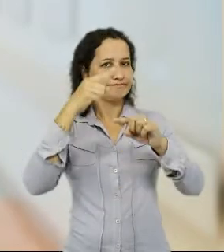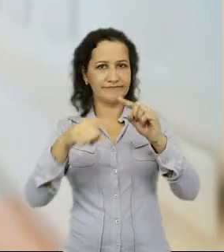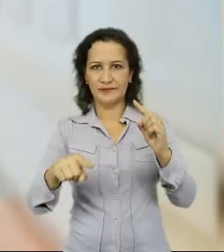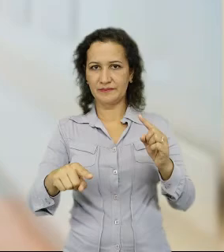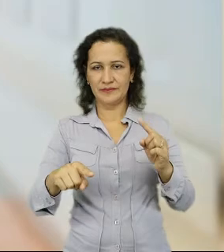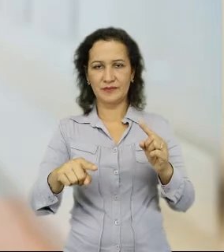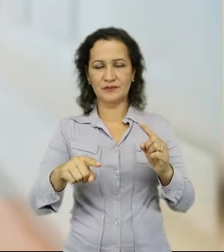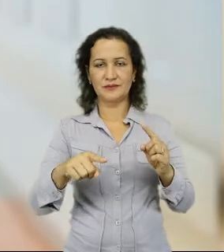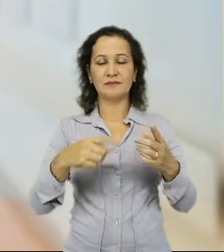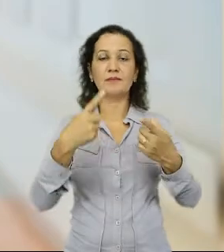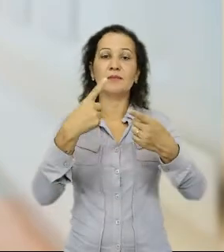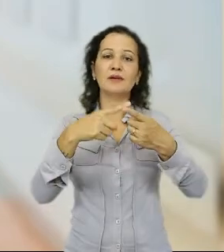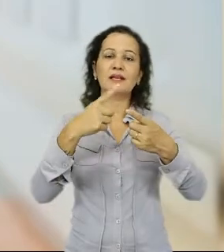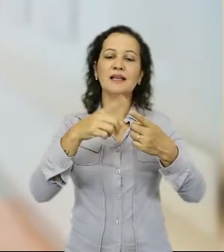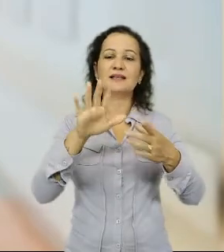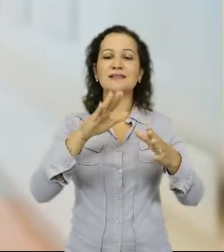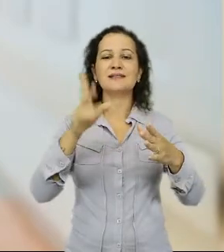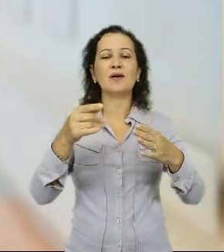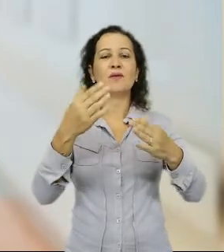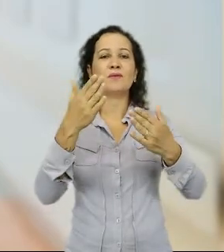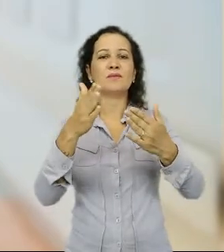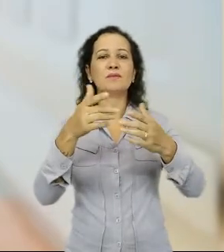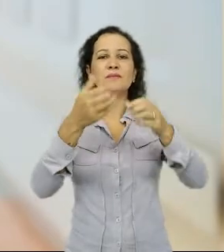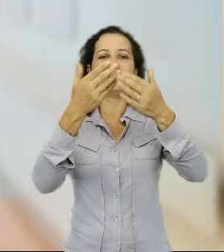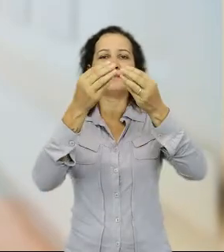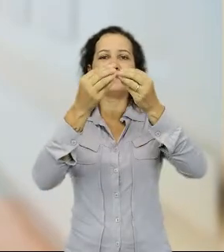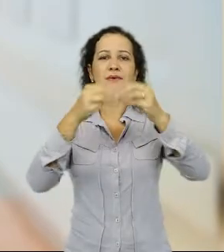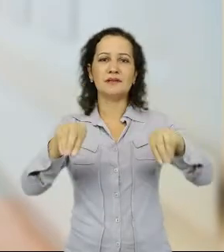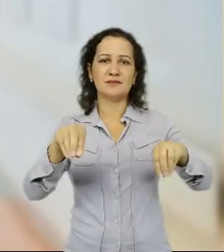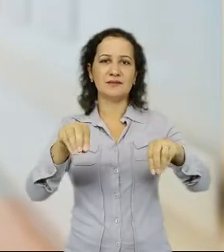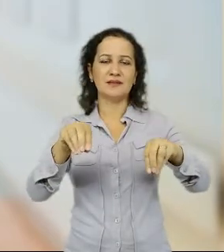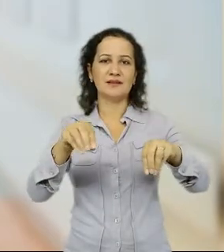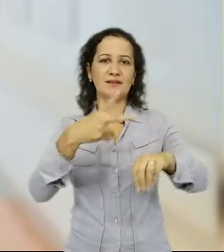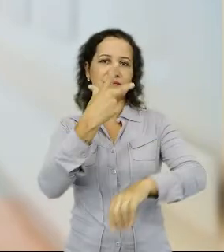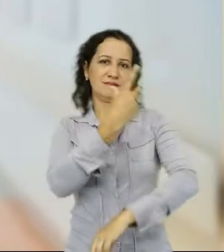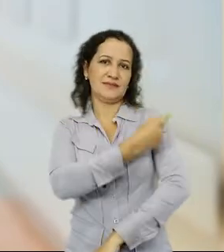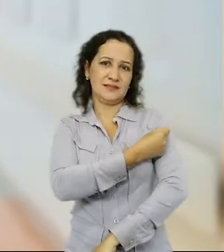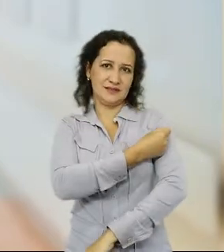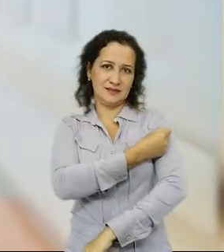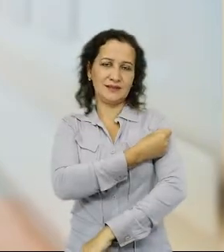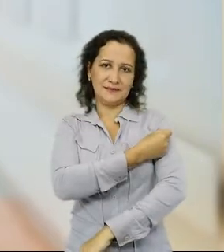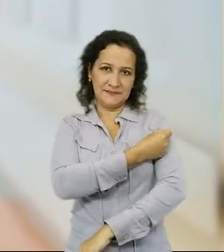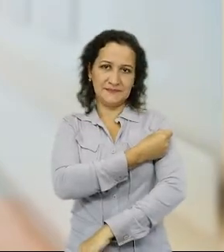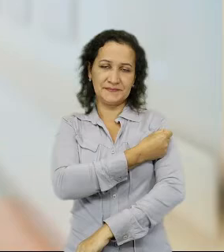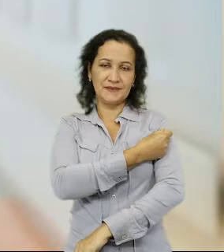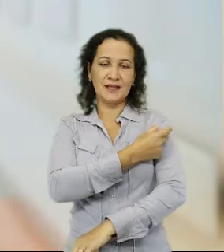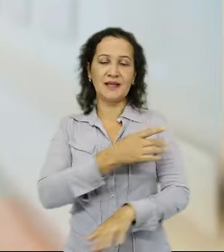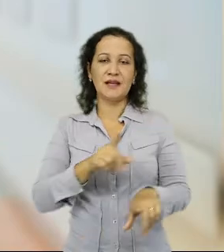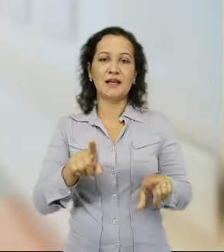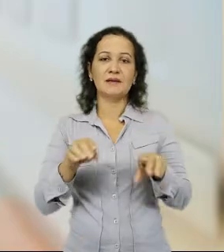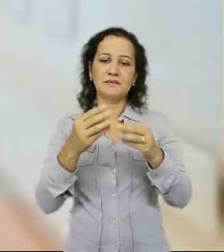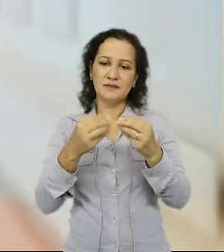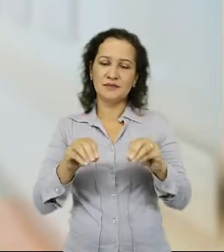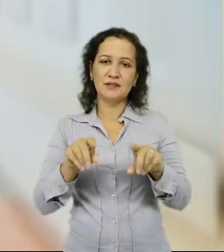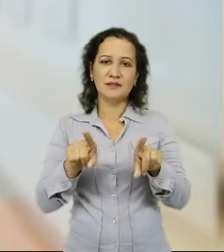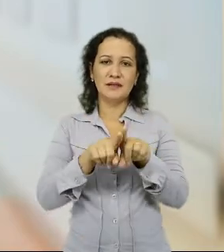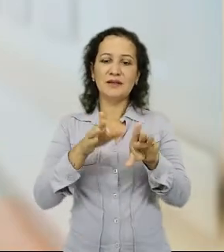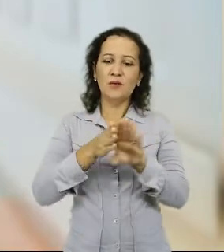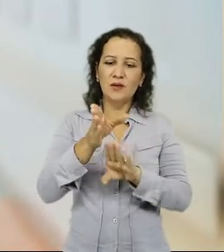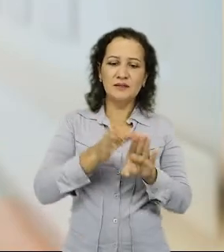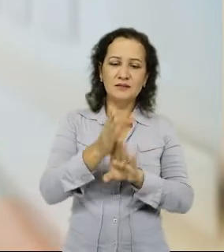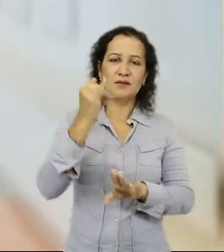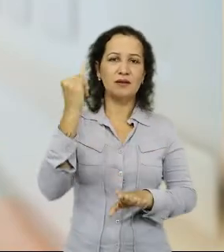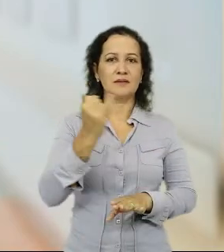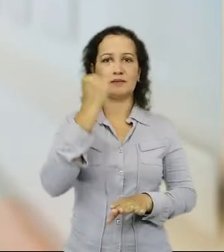para justamente não interferir na imunogenicidade da vacina. Essa é uma orientação muito importante que deve ser dada pelo